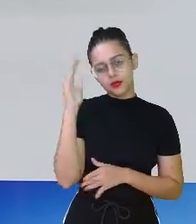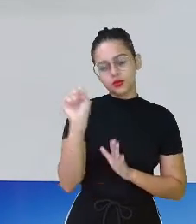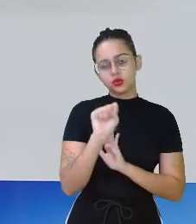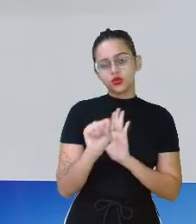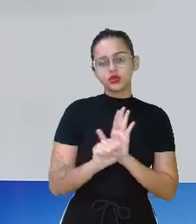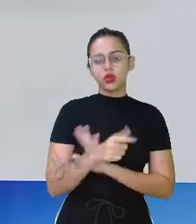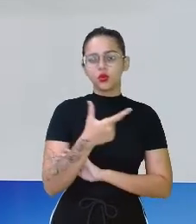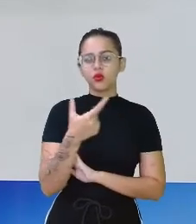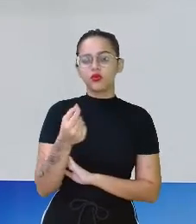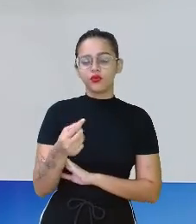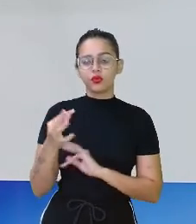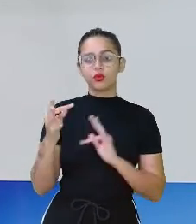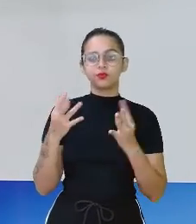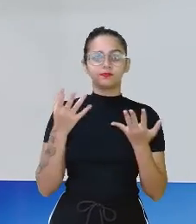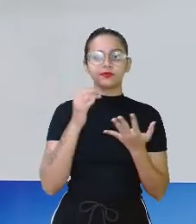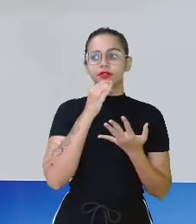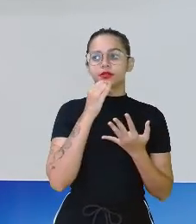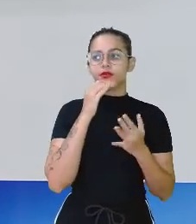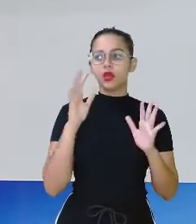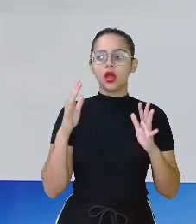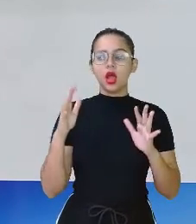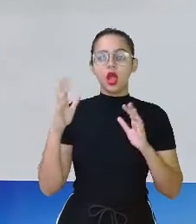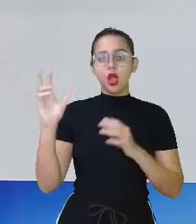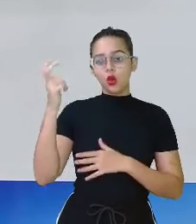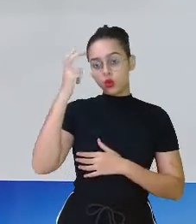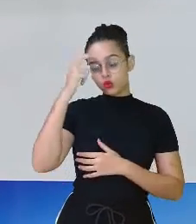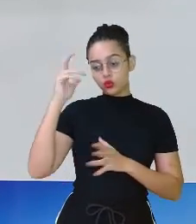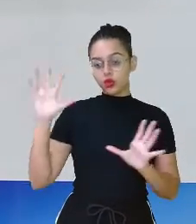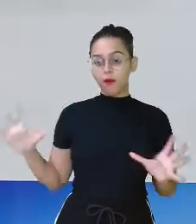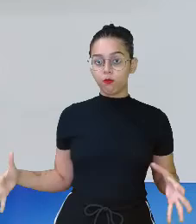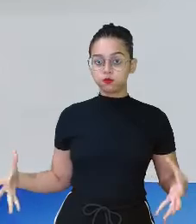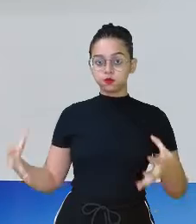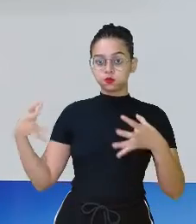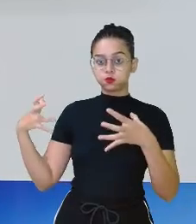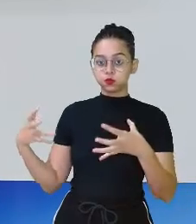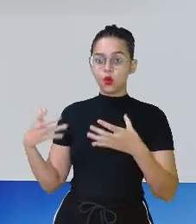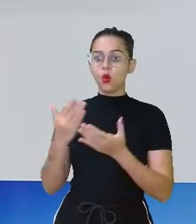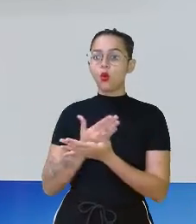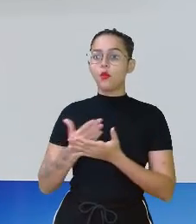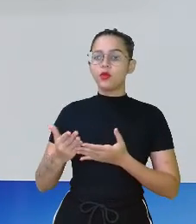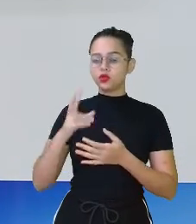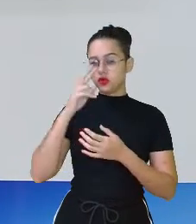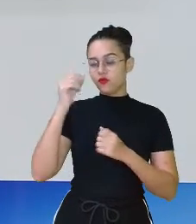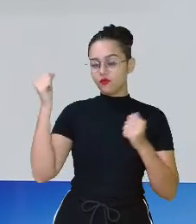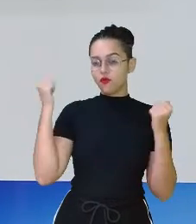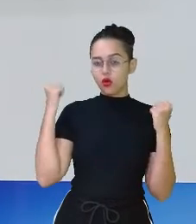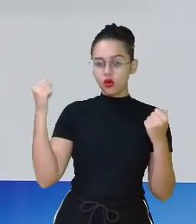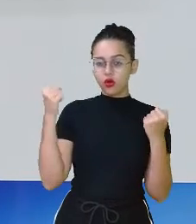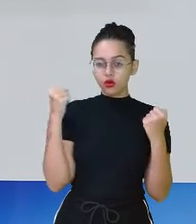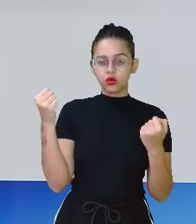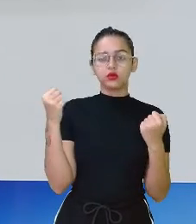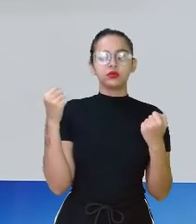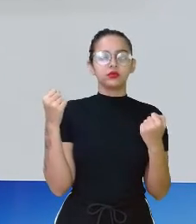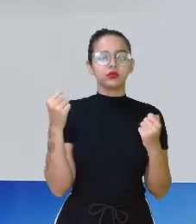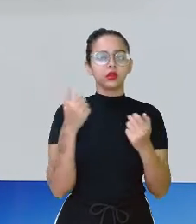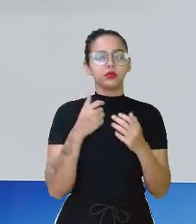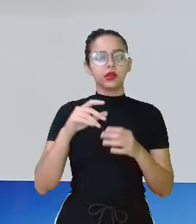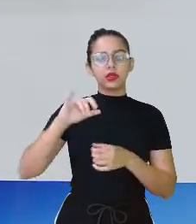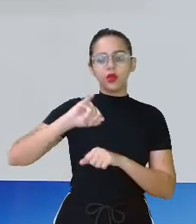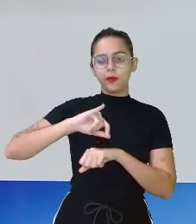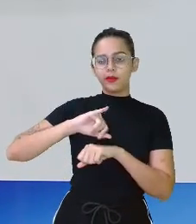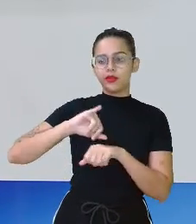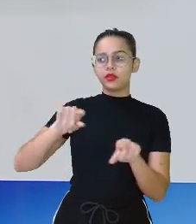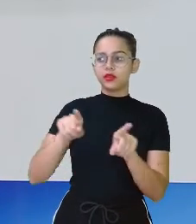século XX, quando a cultura de massa, quando ela começou a ser muito forte, né? E o